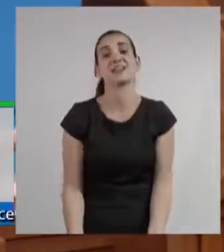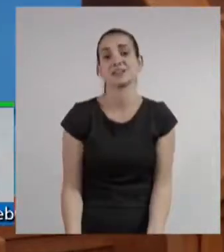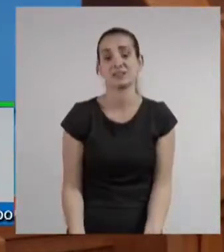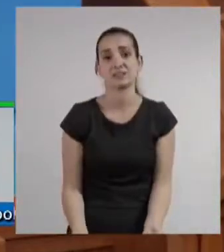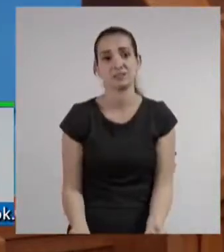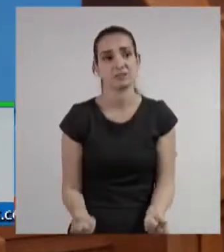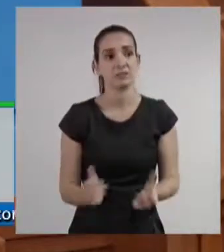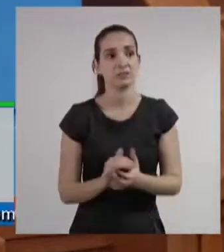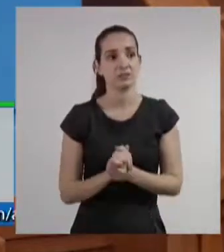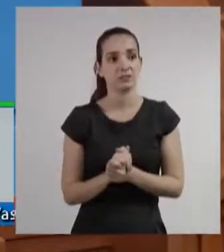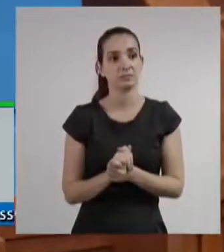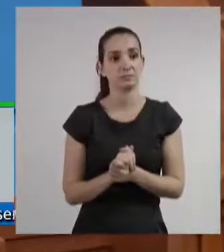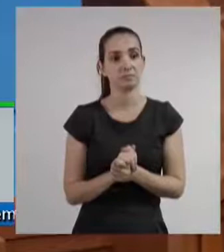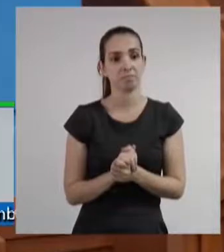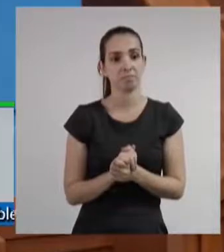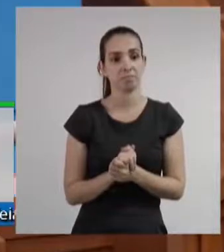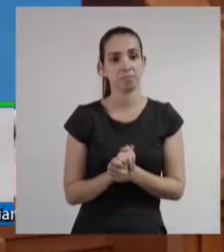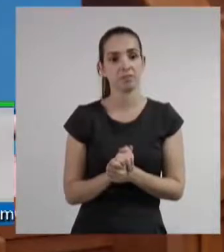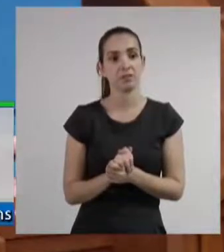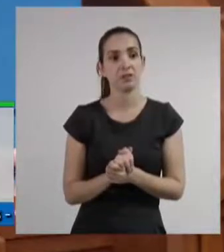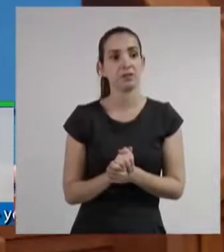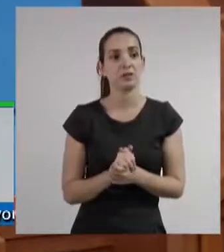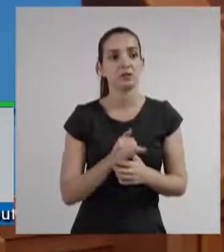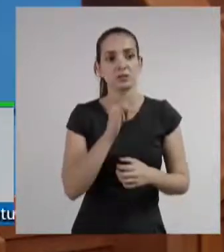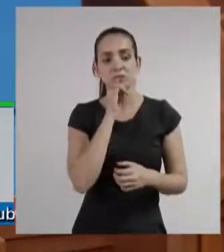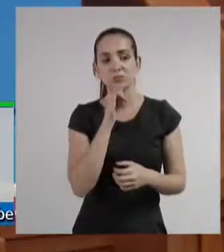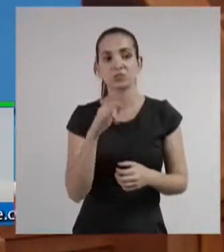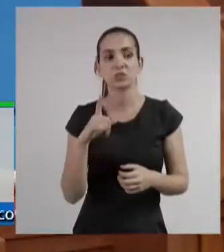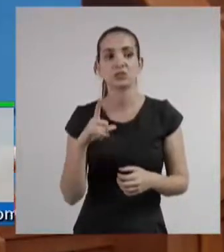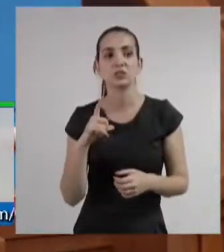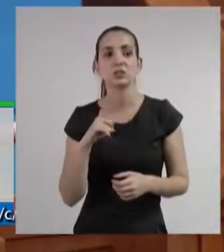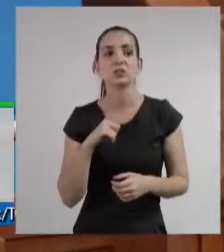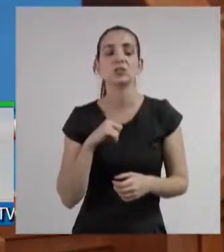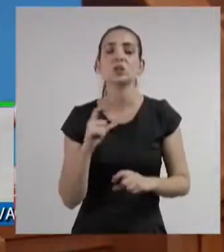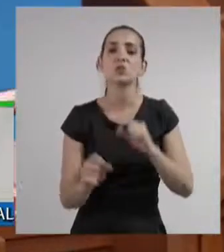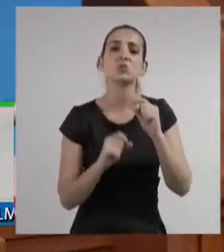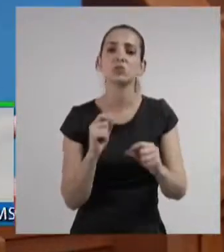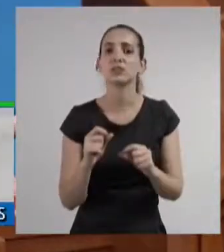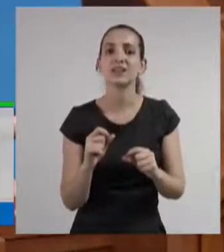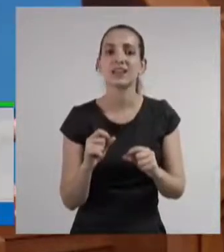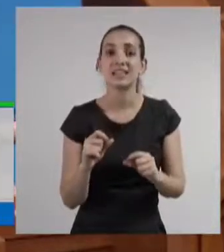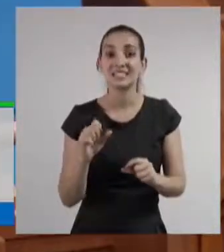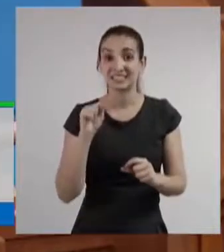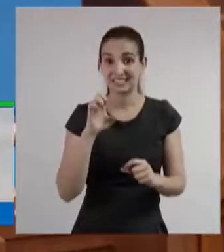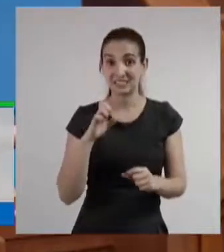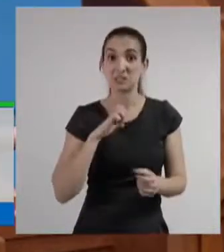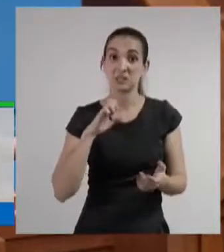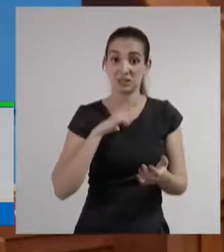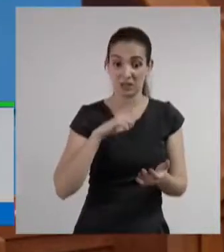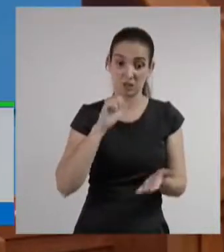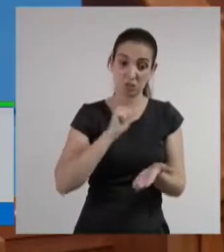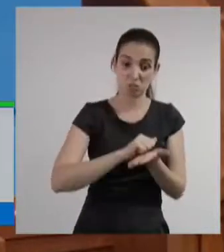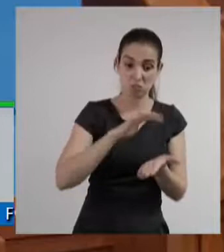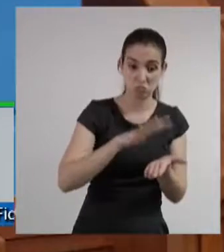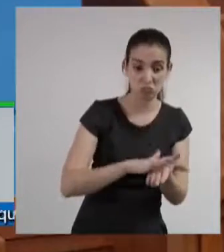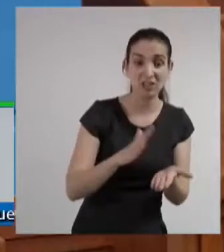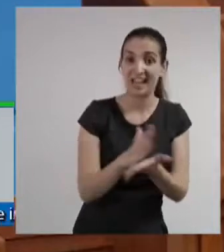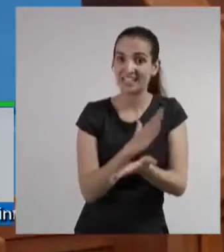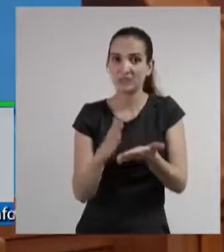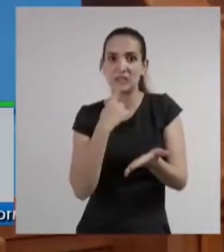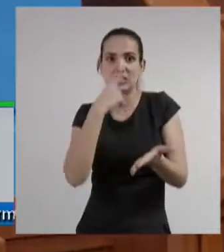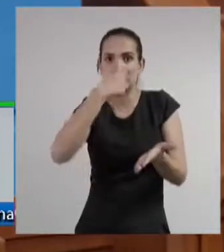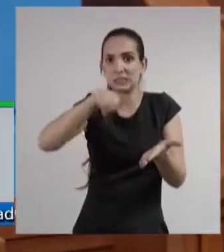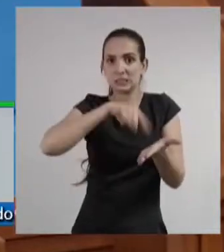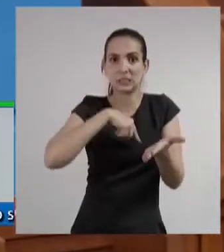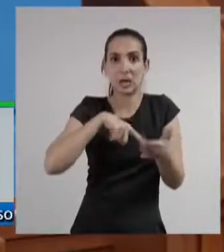E antes de decidir, já tem o bloqueio de recursos financeiros de quem é autuado, sem saber se